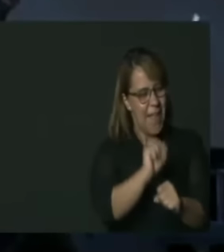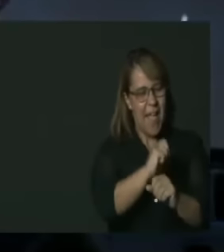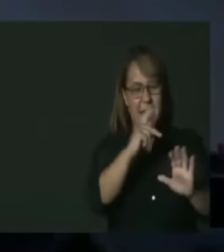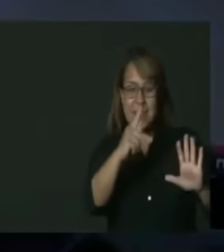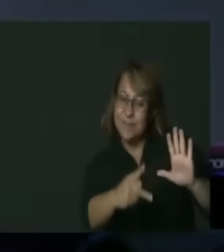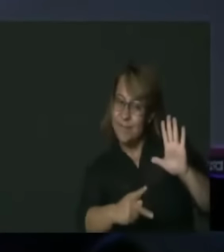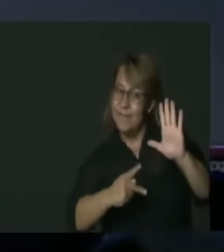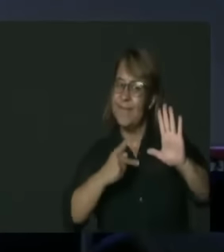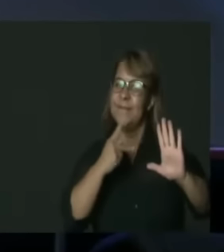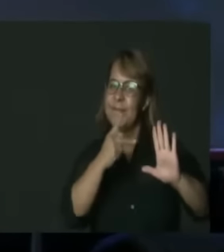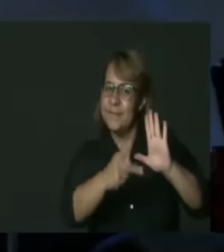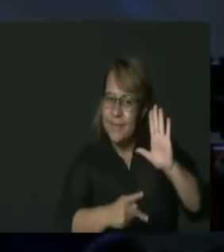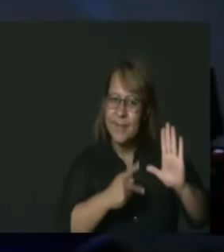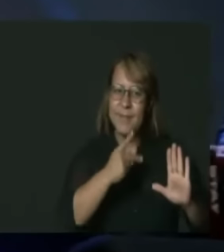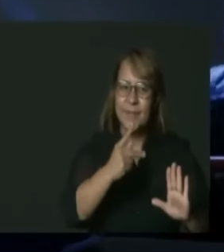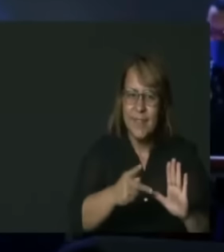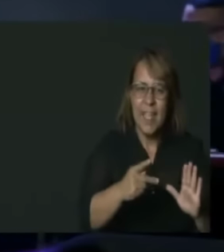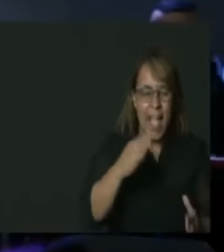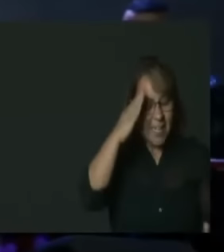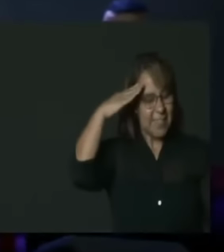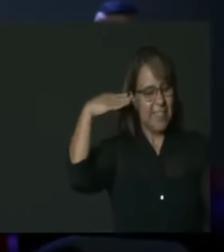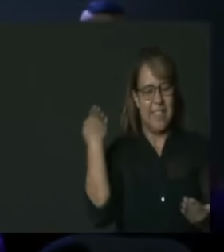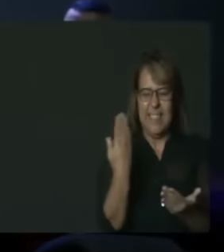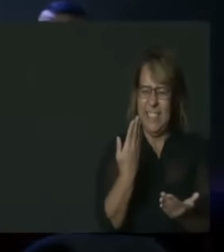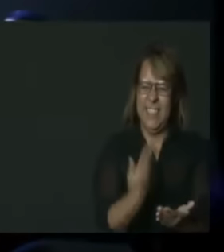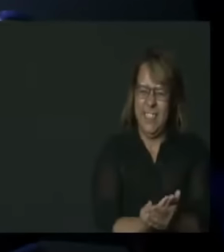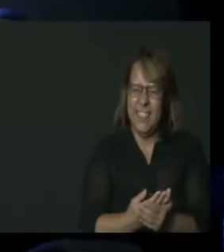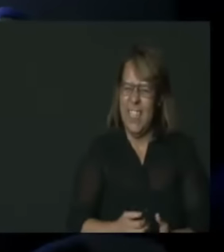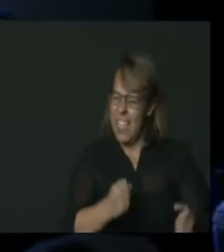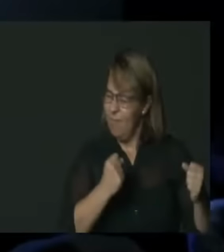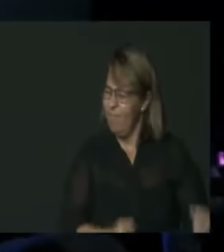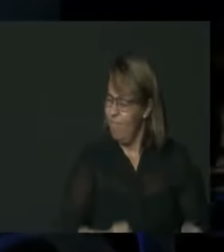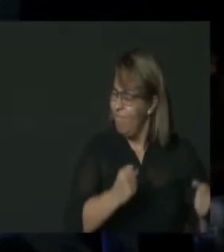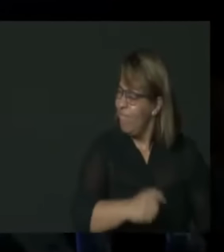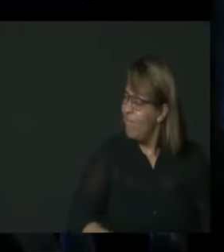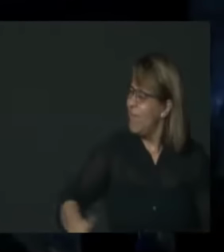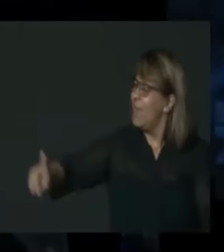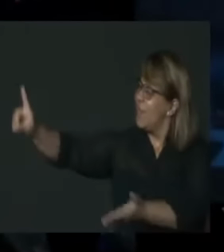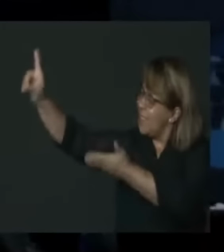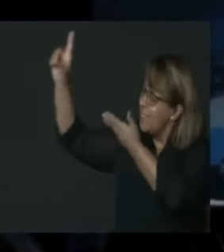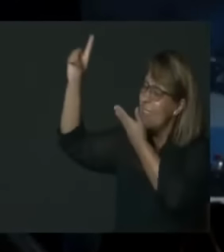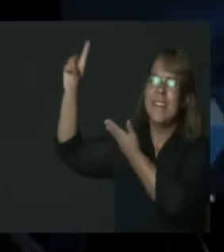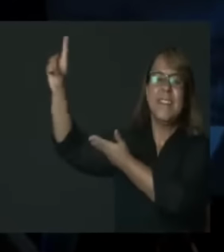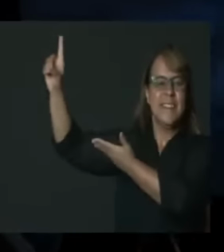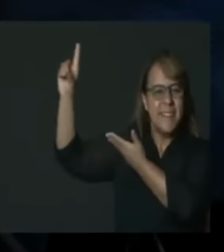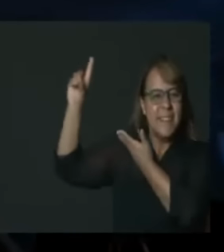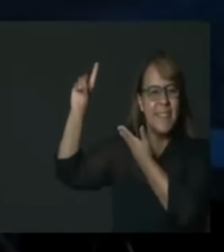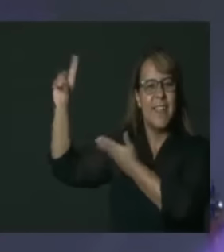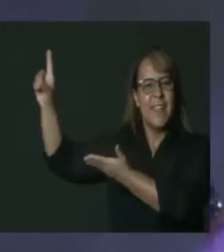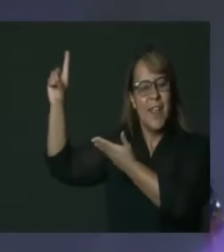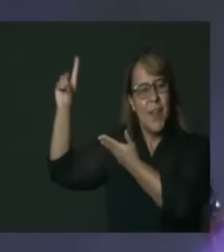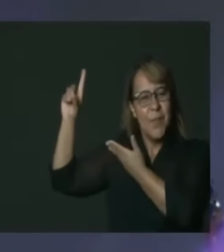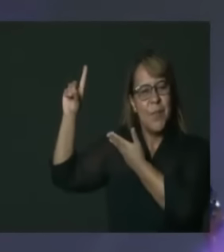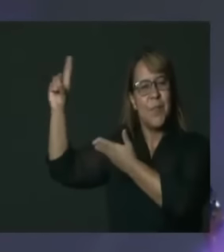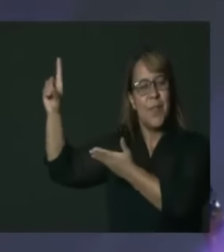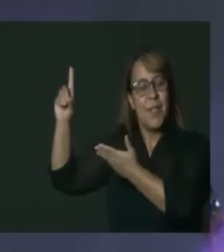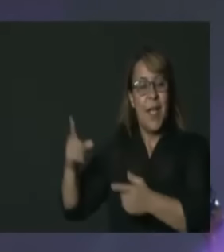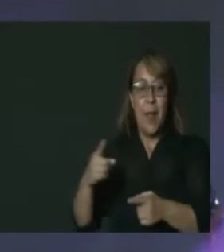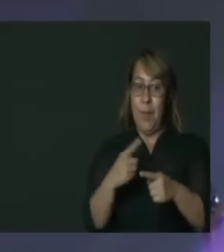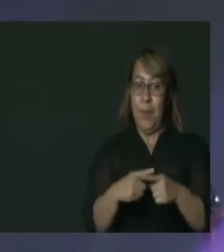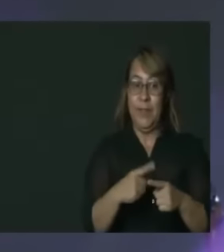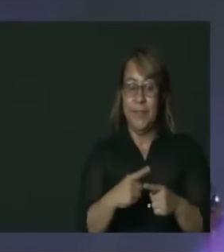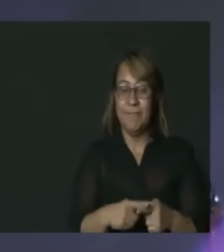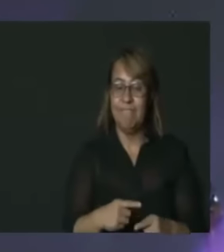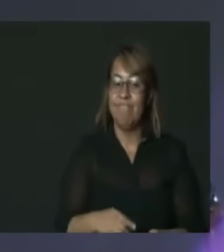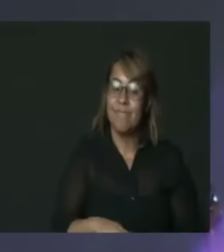pena esperar o mover do Senhor. Quando Deus te falar, então pare pra ouvir. Porque quando Ele